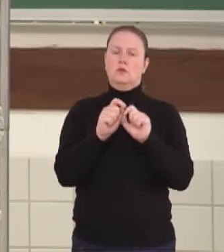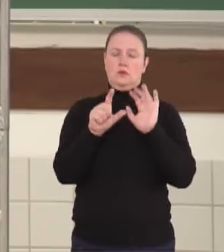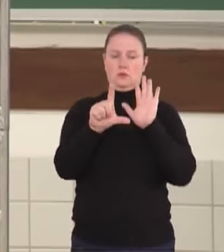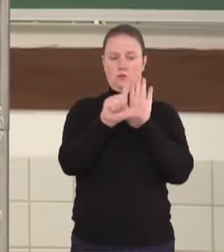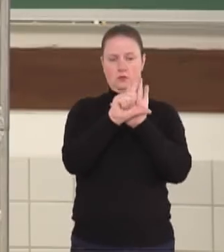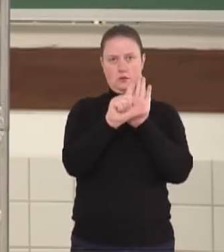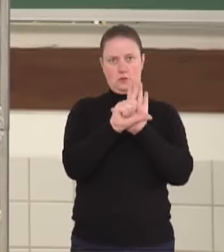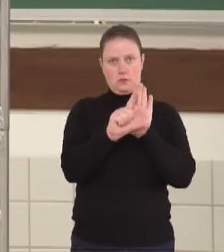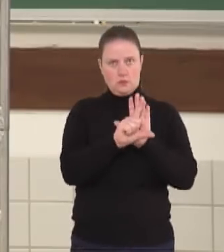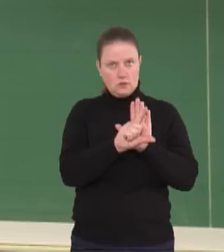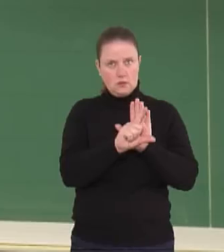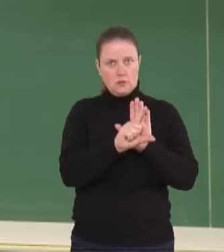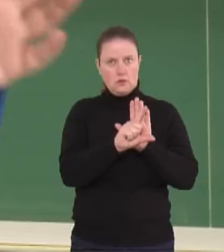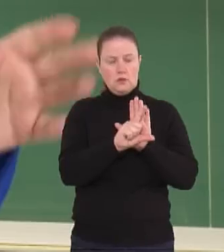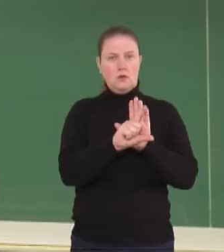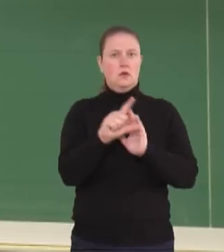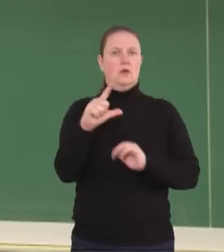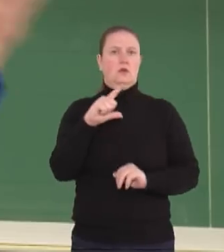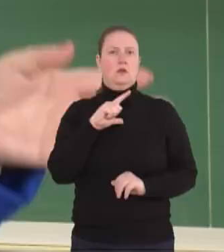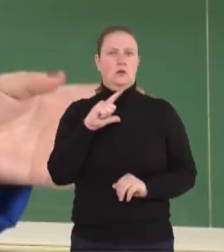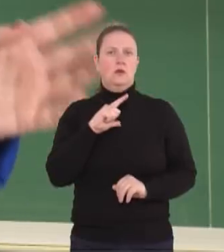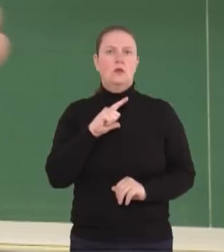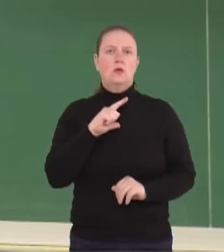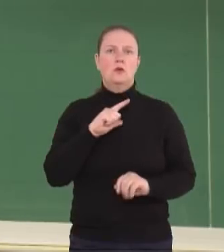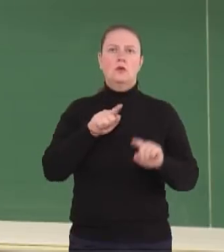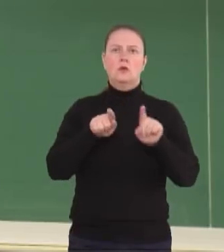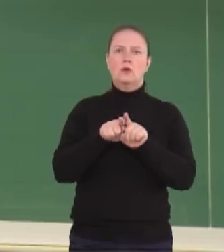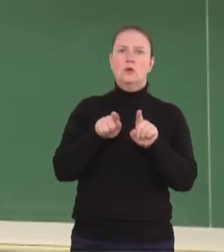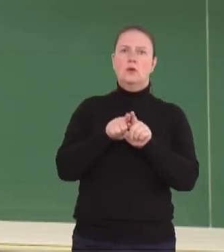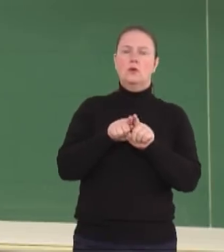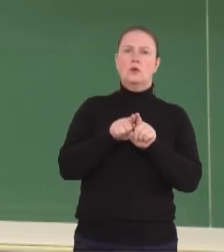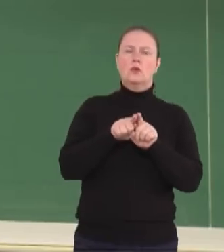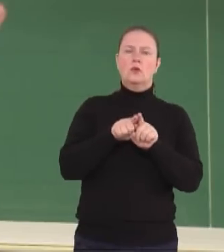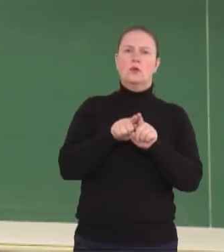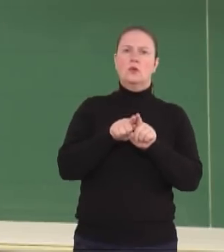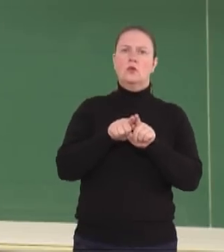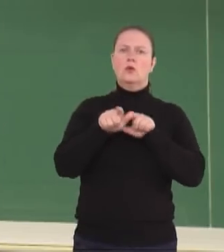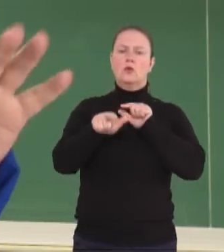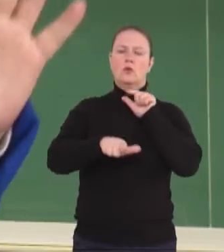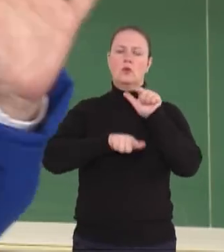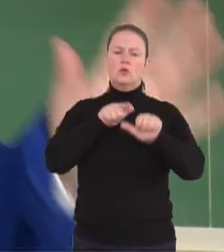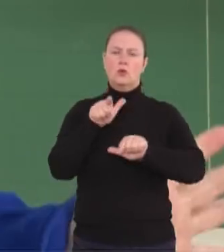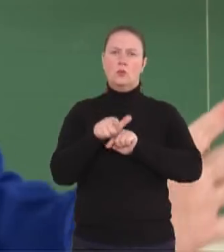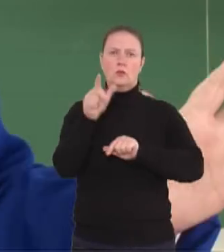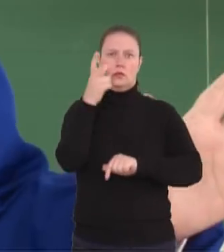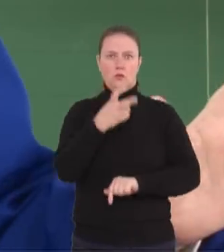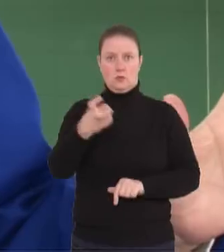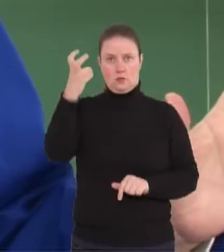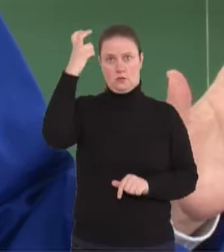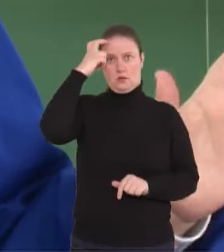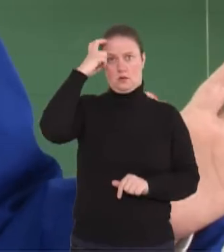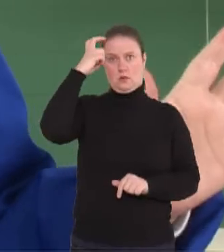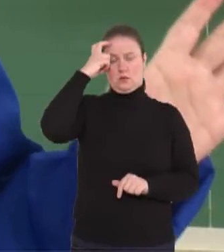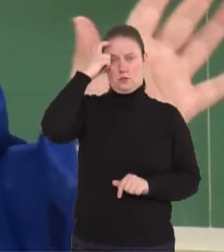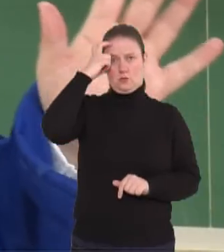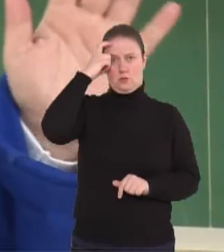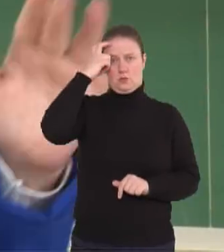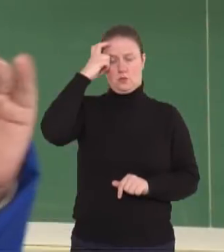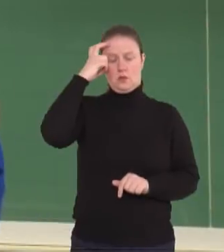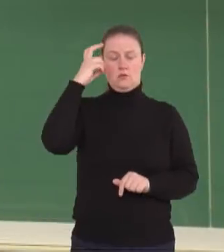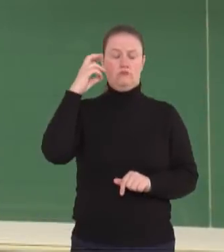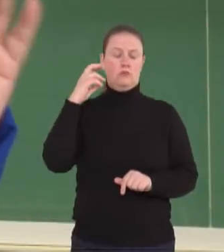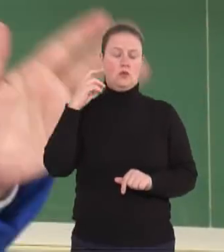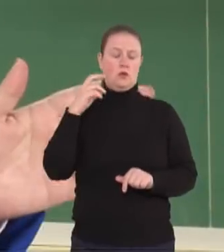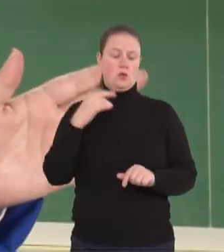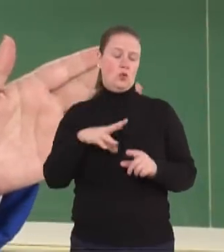aí nos parâmetros curriculares nacionais, que é trabalhar com a cultura indígena, né, valorizar a